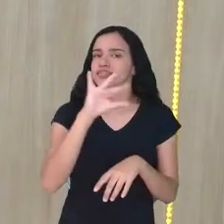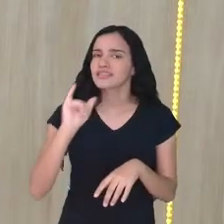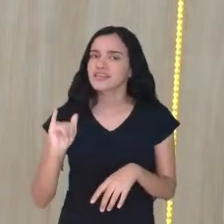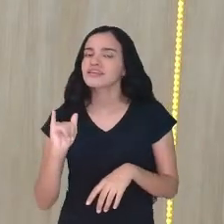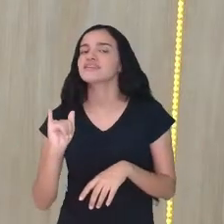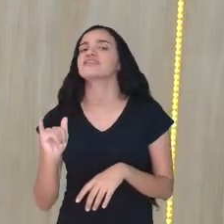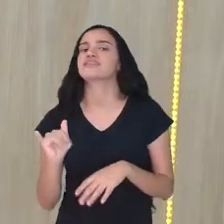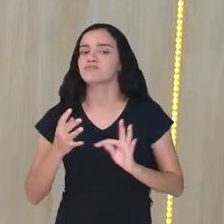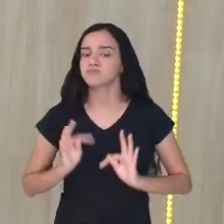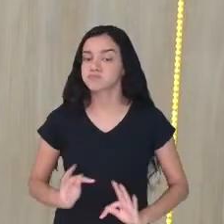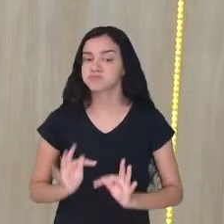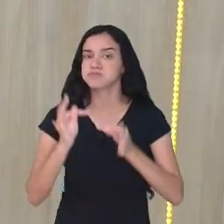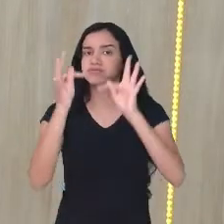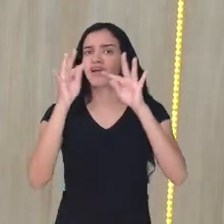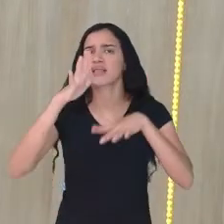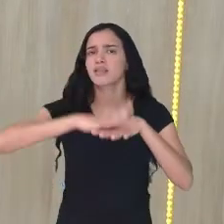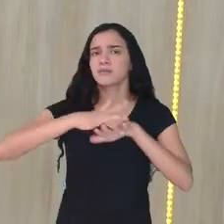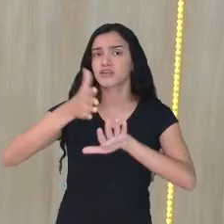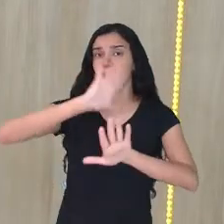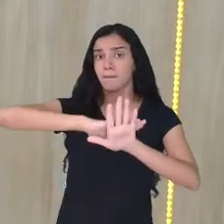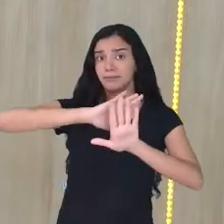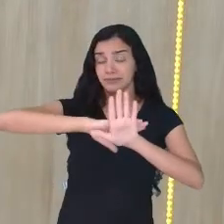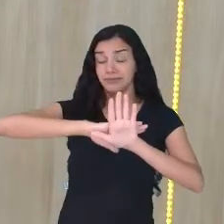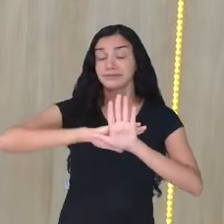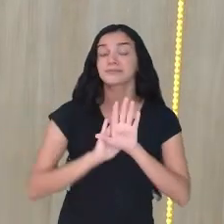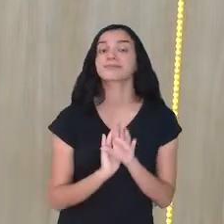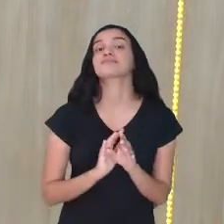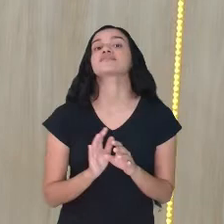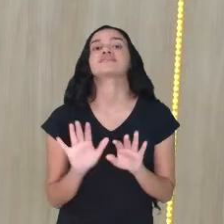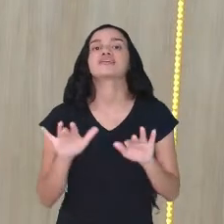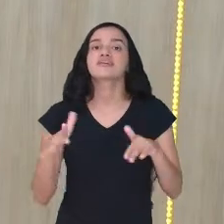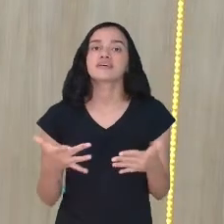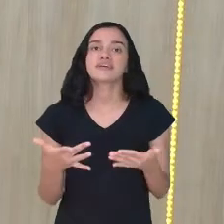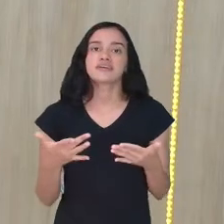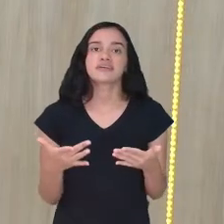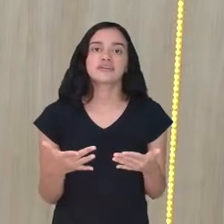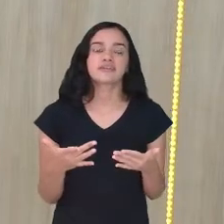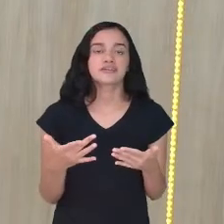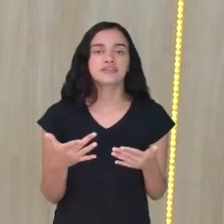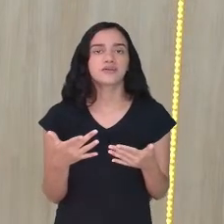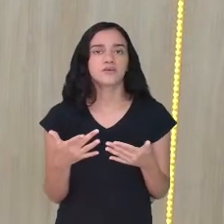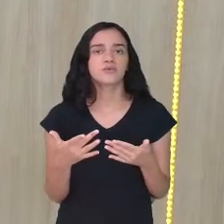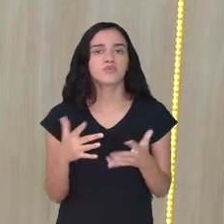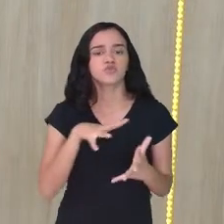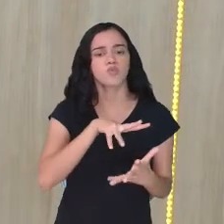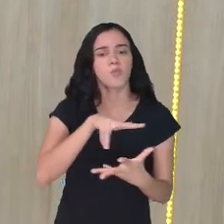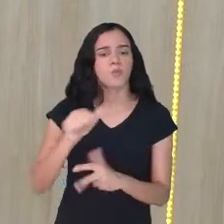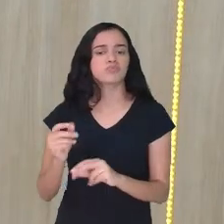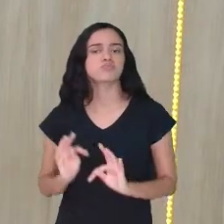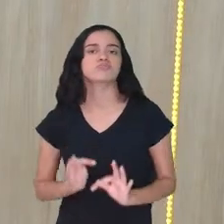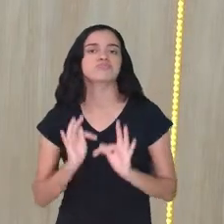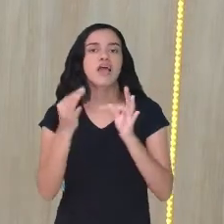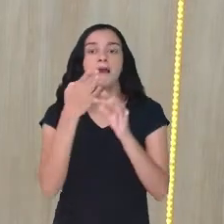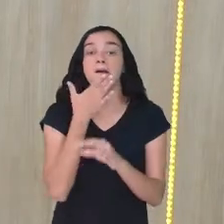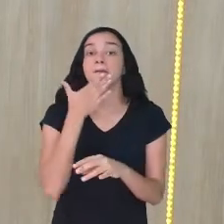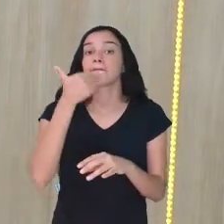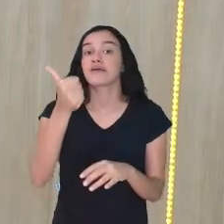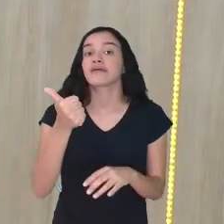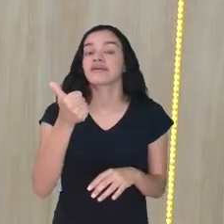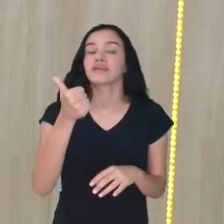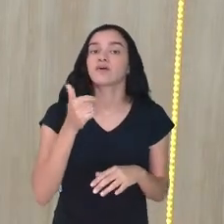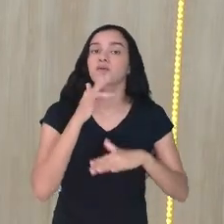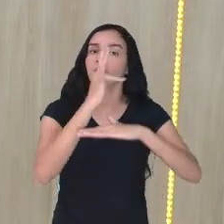o que é a matemática que tem por trás da TI. Então, lá, nesse mundo, é melhor você operar